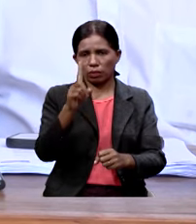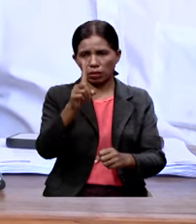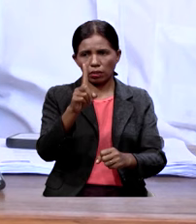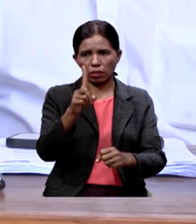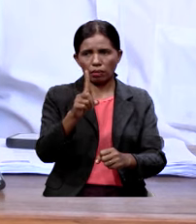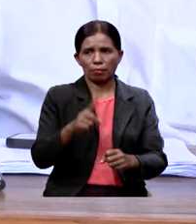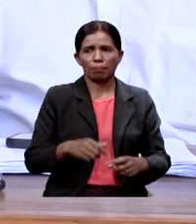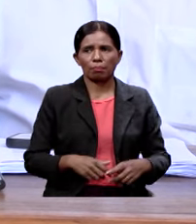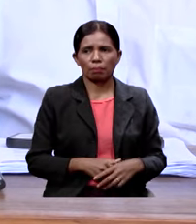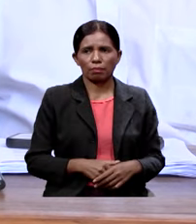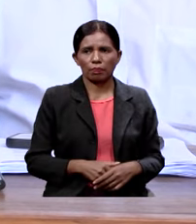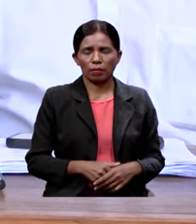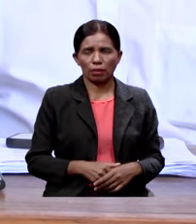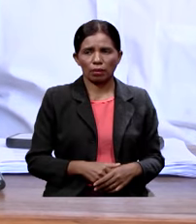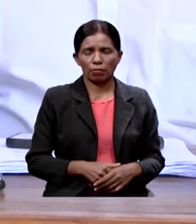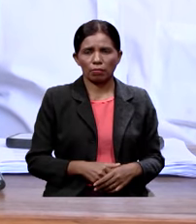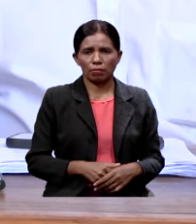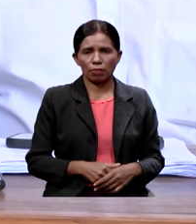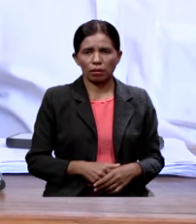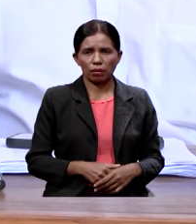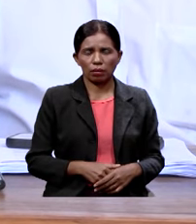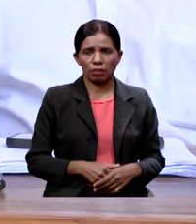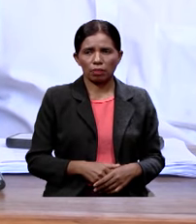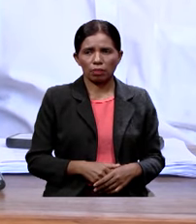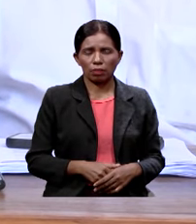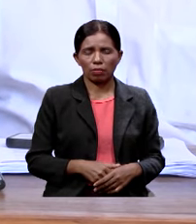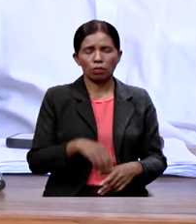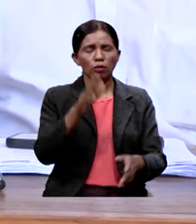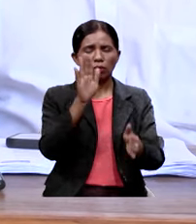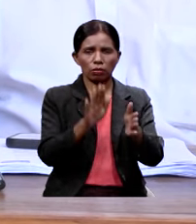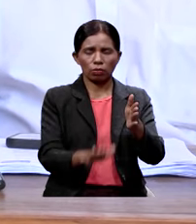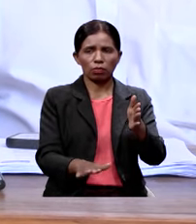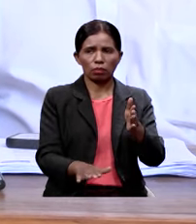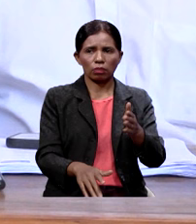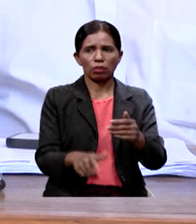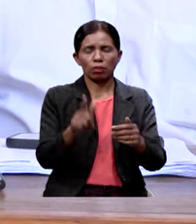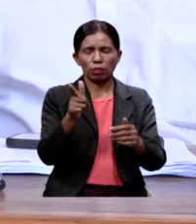2001. Atliutan tum to